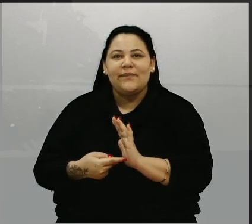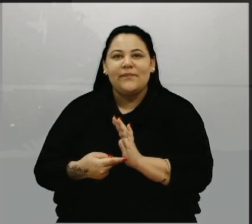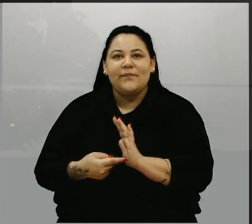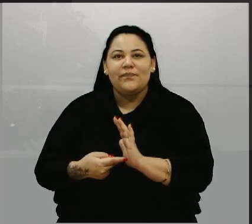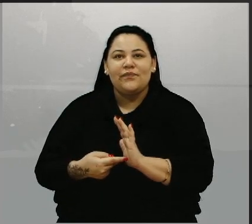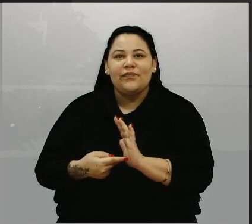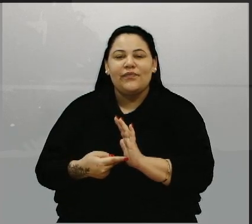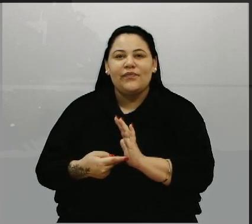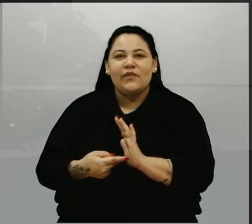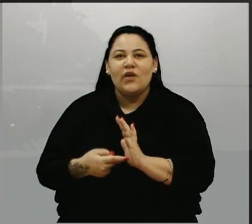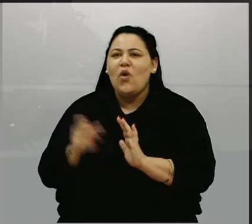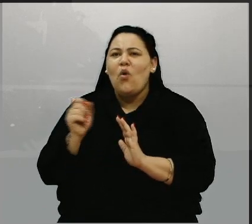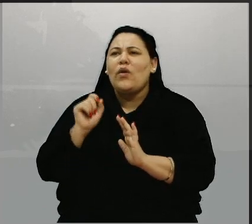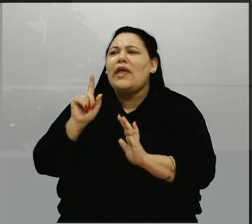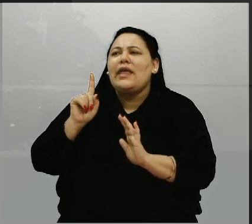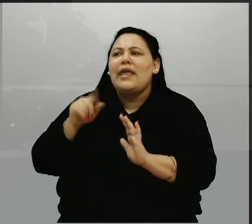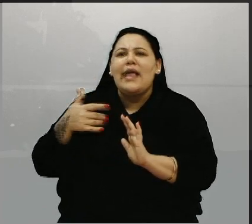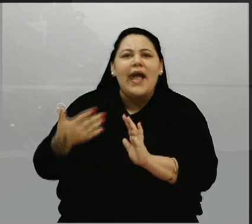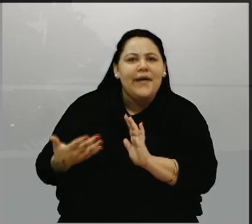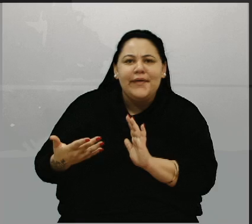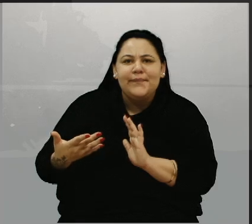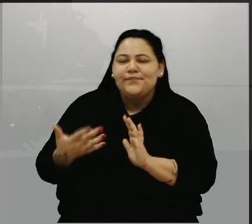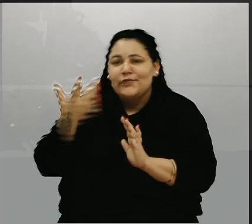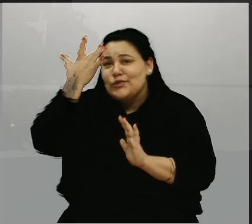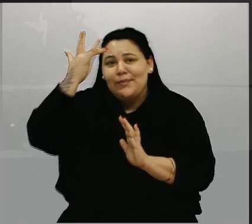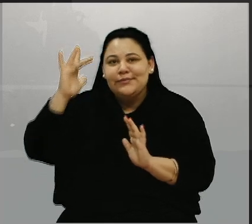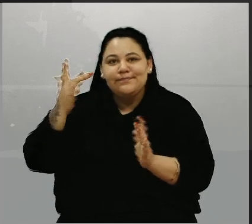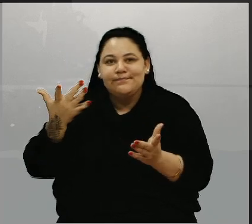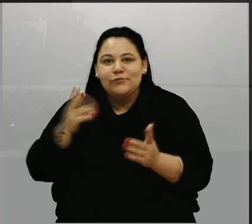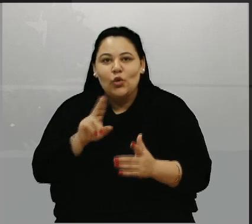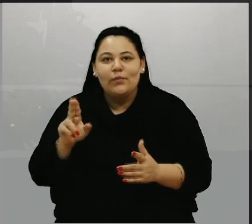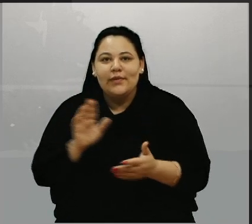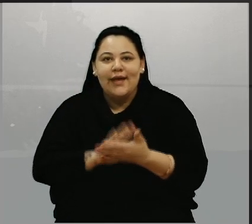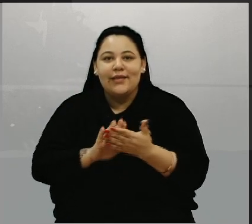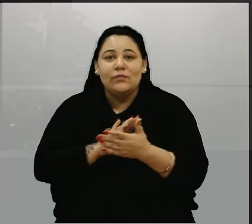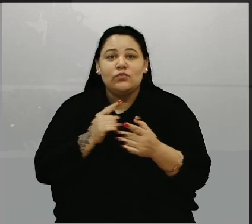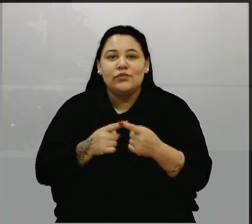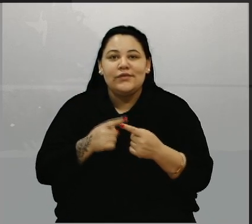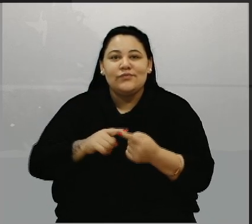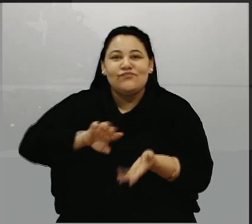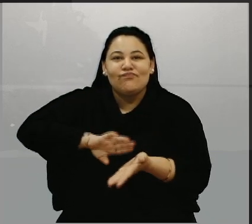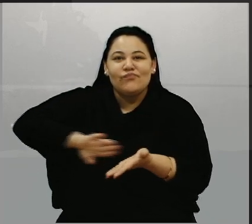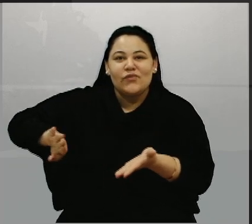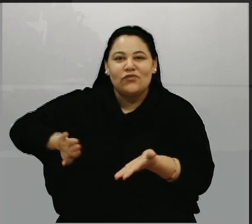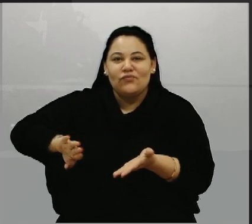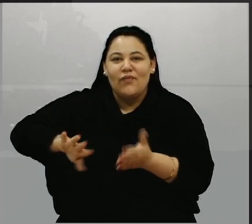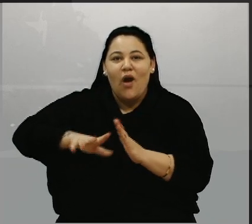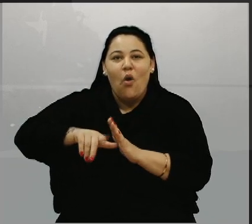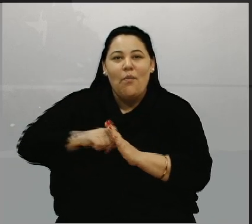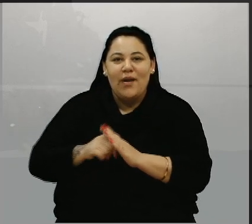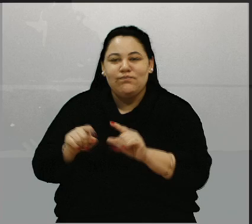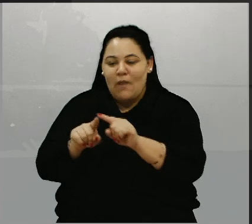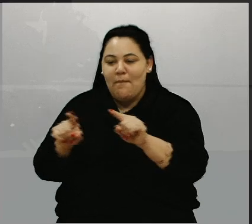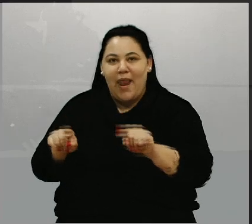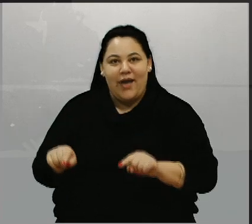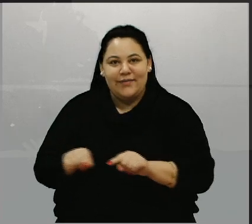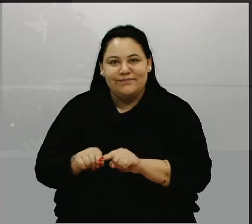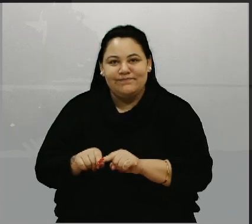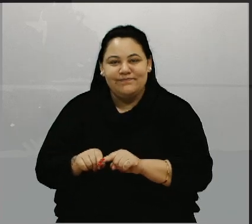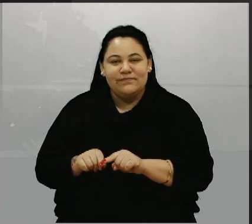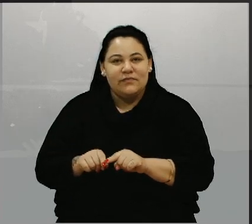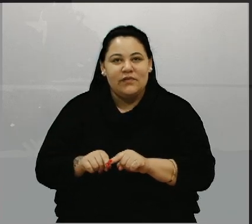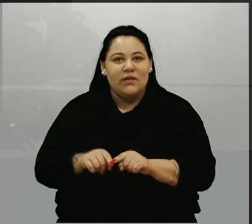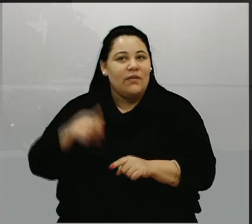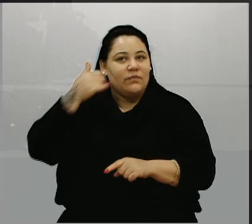qual é o monumento, qual é a identificação, enfim. Mas, recebendo várias ligações, eu fiz questão